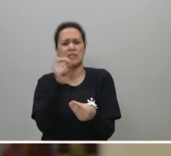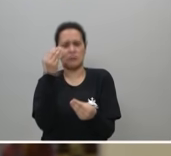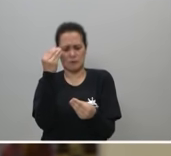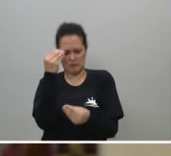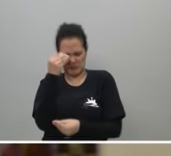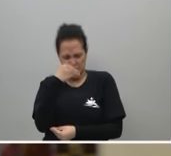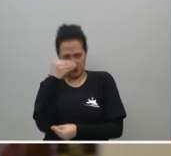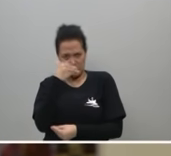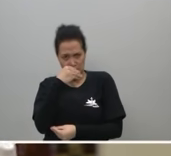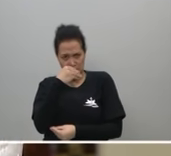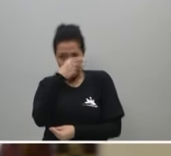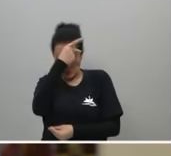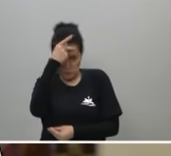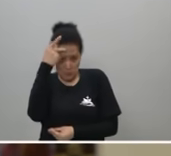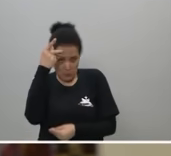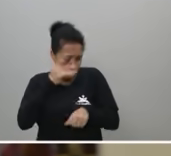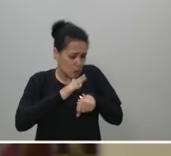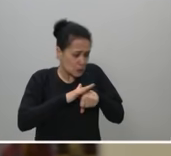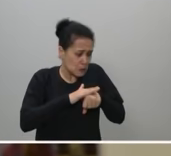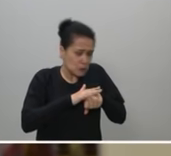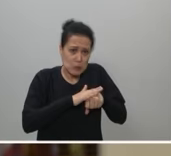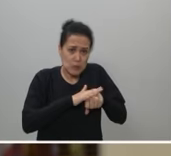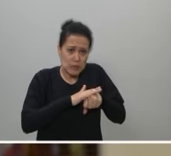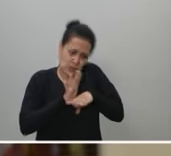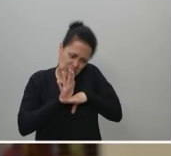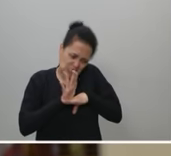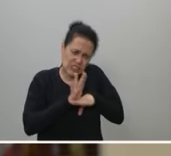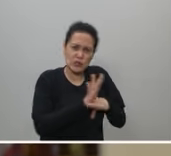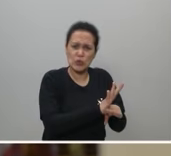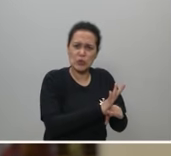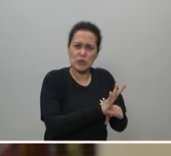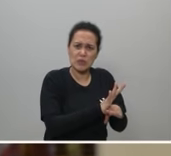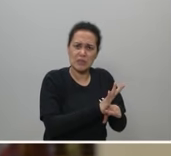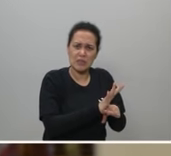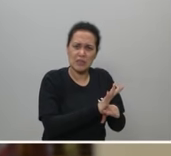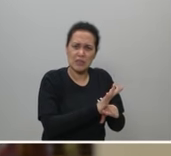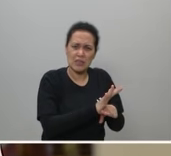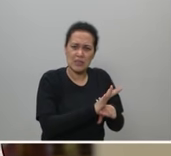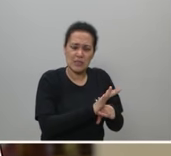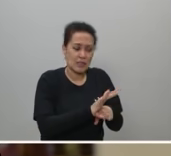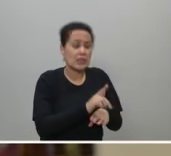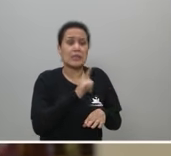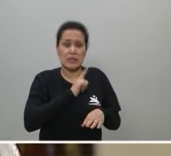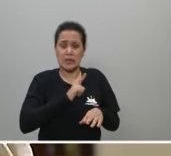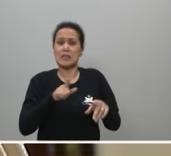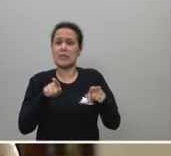doente, fortalecer aquele que está,